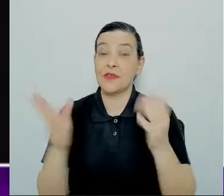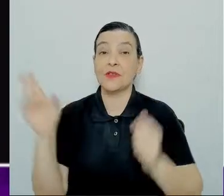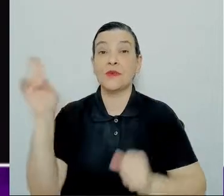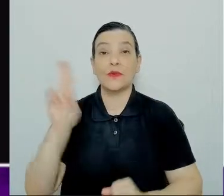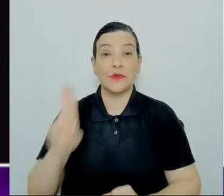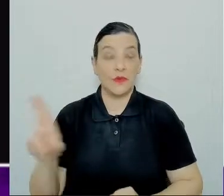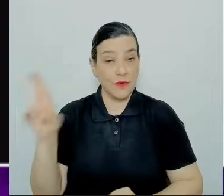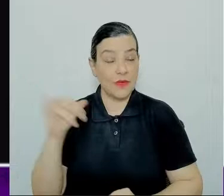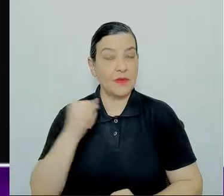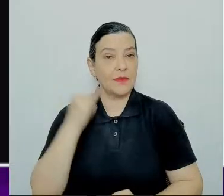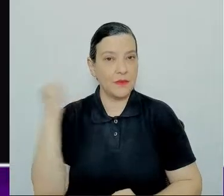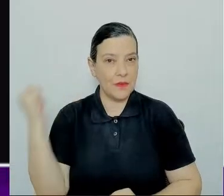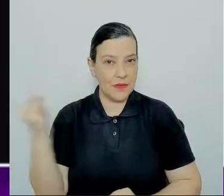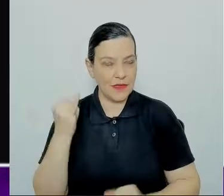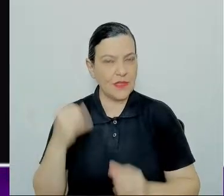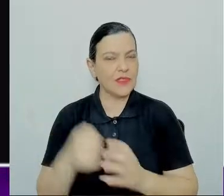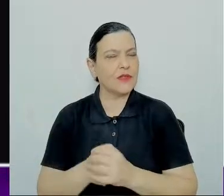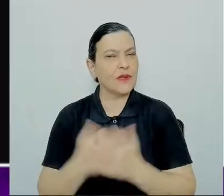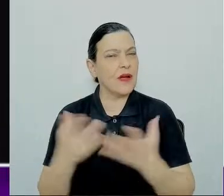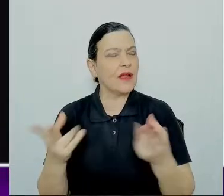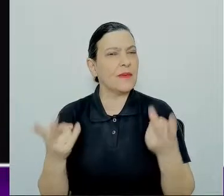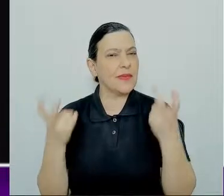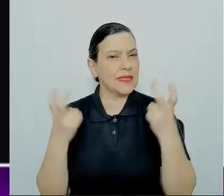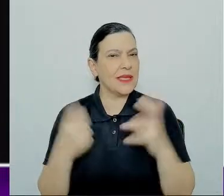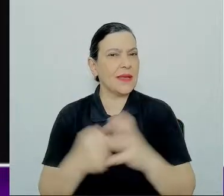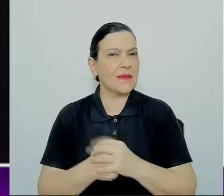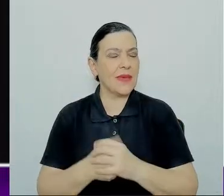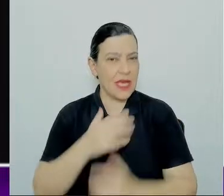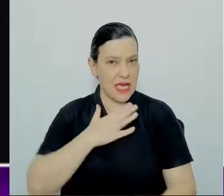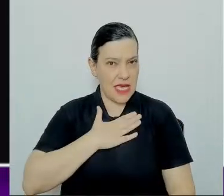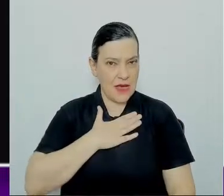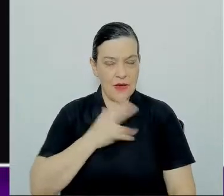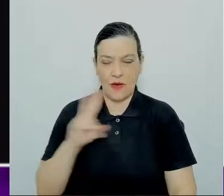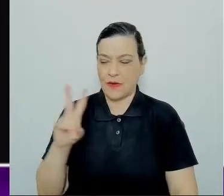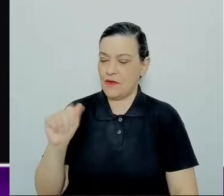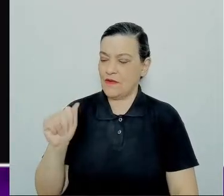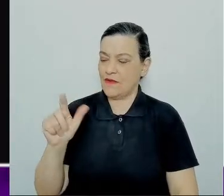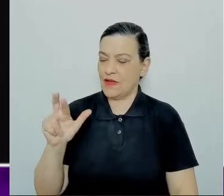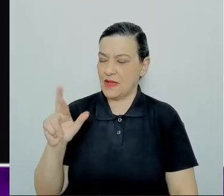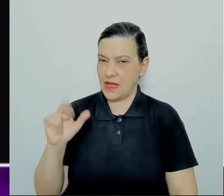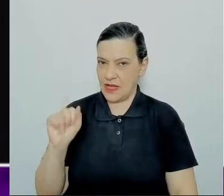muito importante. Agora, perceba, eu, Valéria, fiz a minha